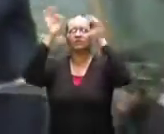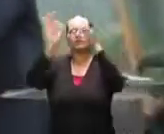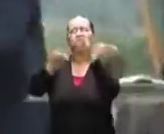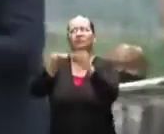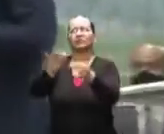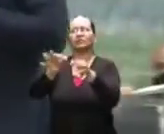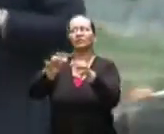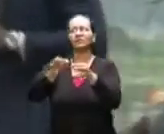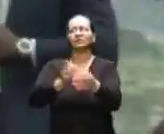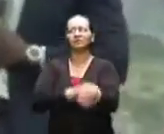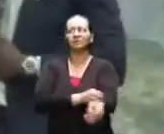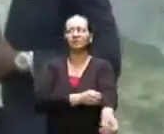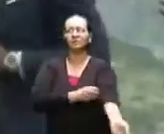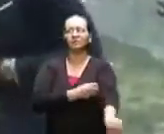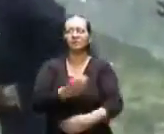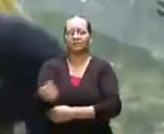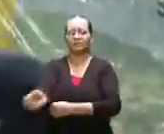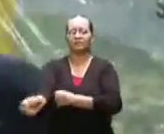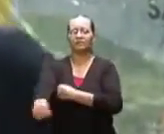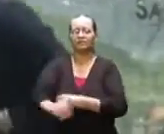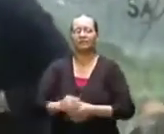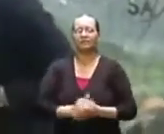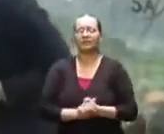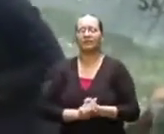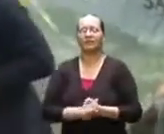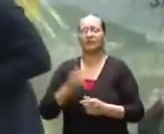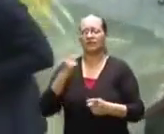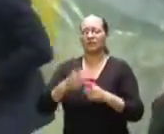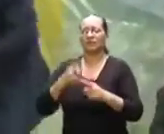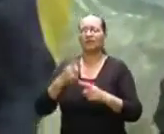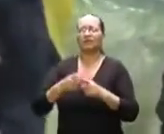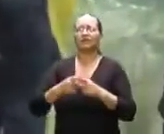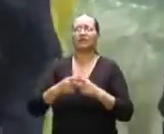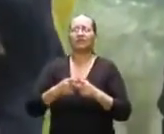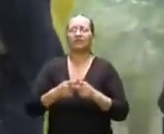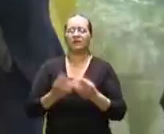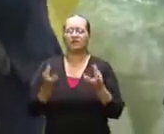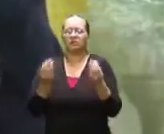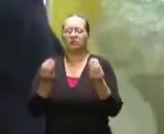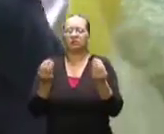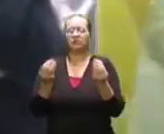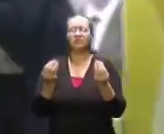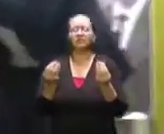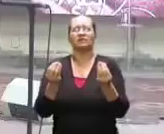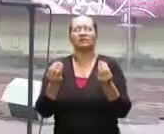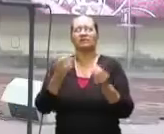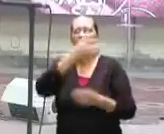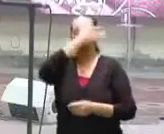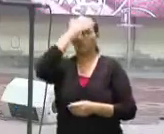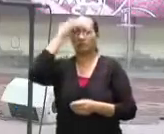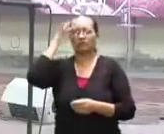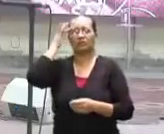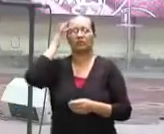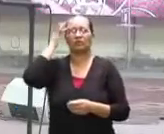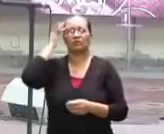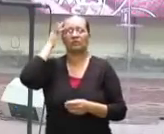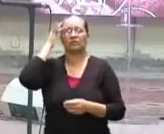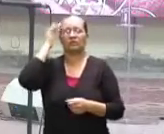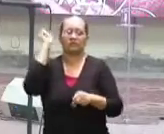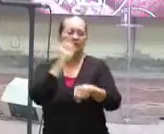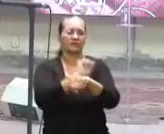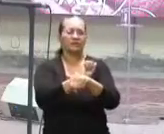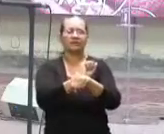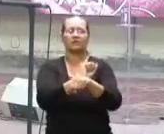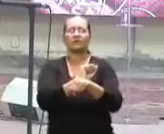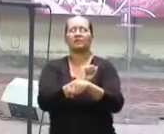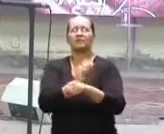guarda, meu Deus, eu senti de chorar, porque tem muitos crentes que já pararam, muitos crentes parados, muitos crentes